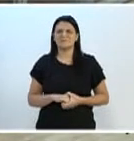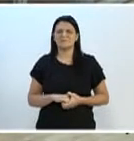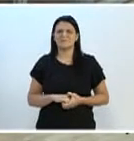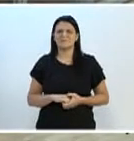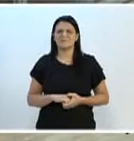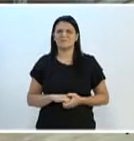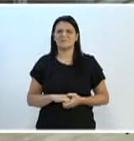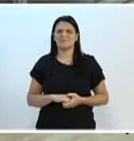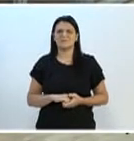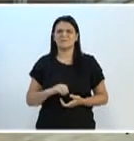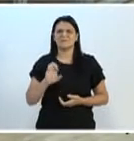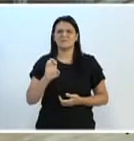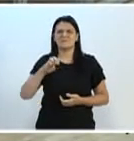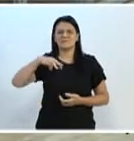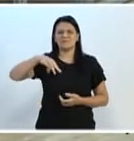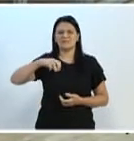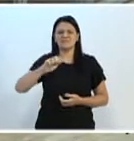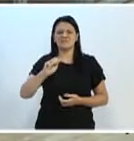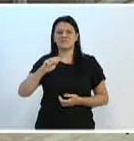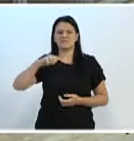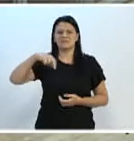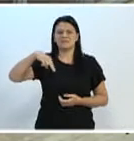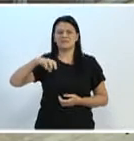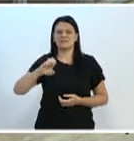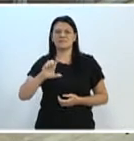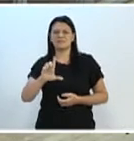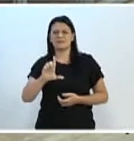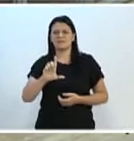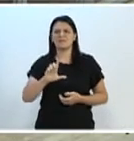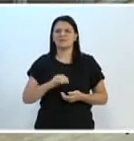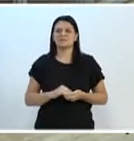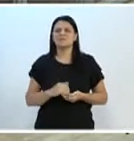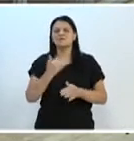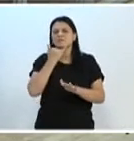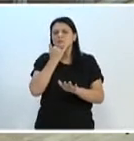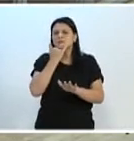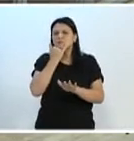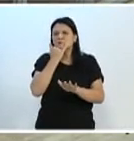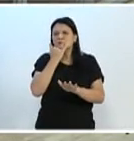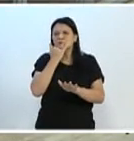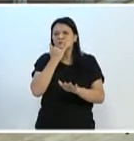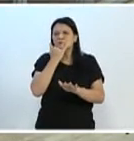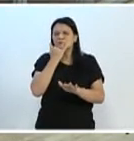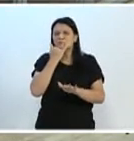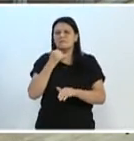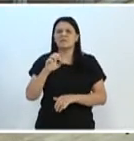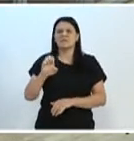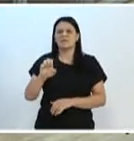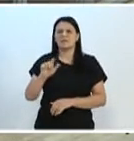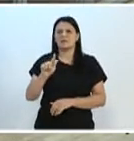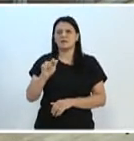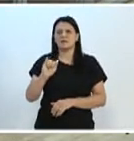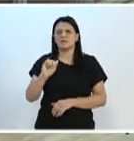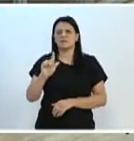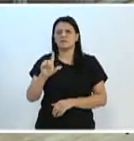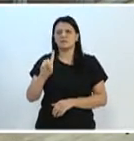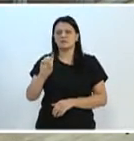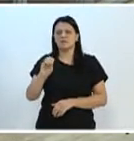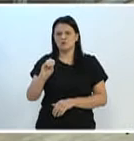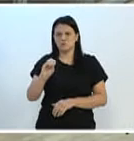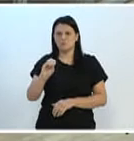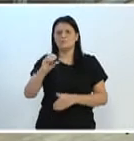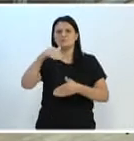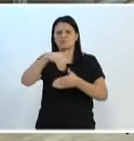Vereador Emanuel Antônio Silvério dos Santos. Ah, perdão, desculpa, perdão, perdão, vereador Egídio, me perdoe. Vereador